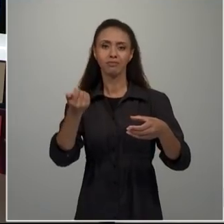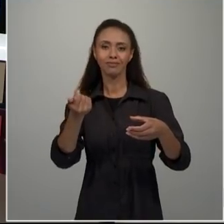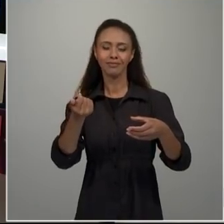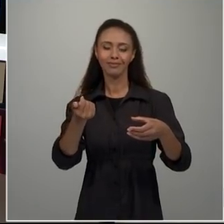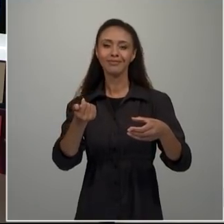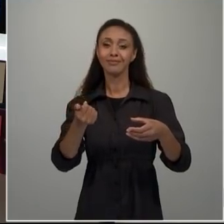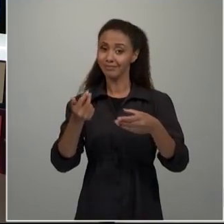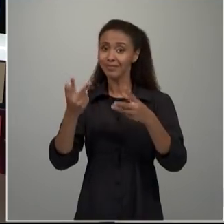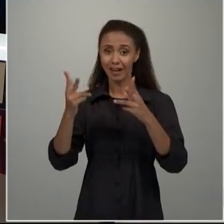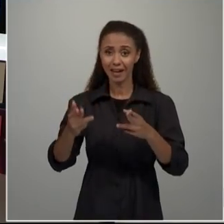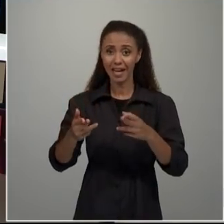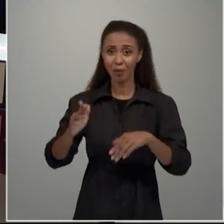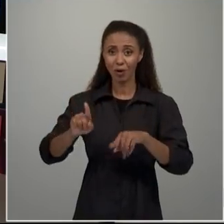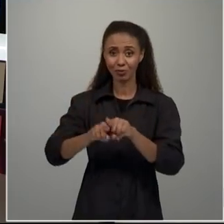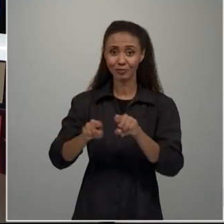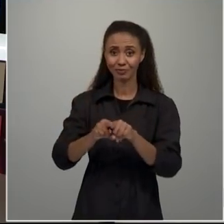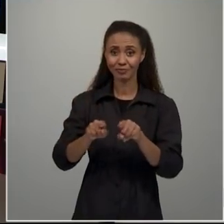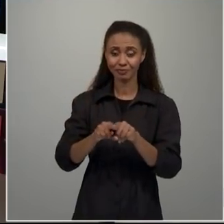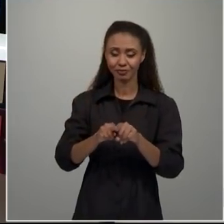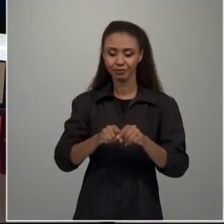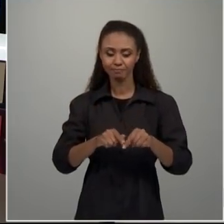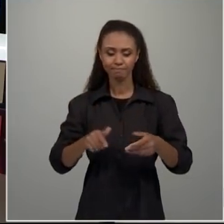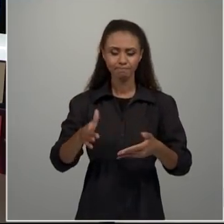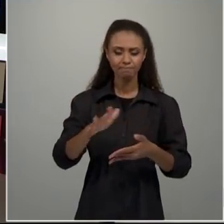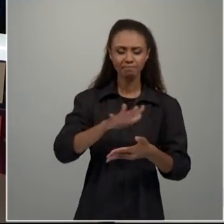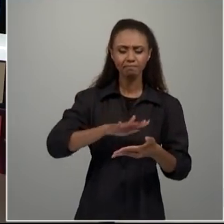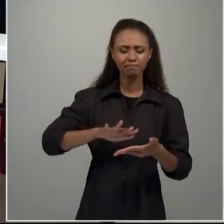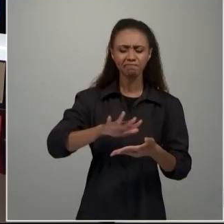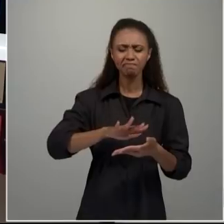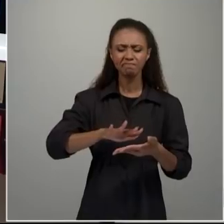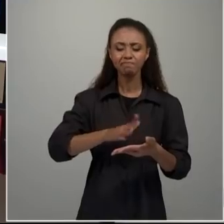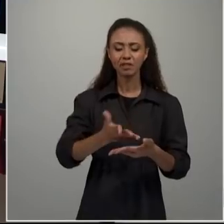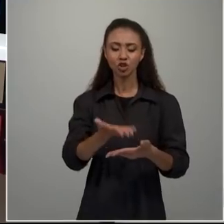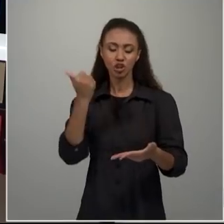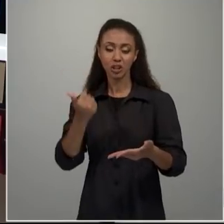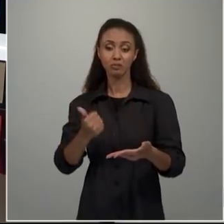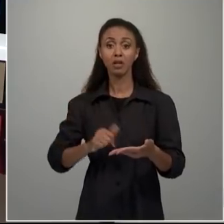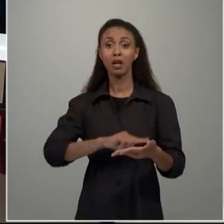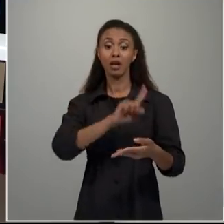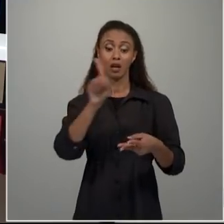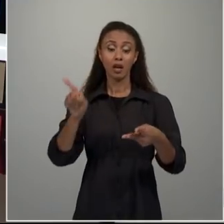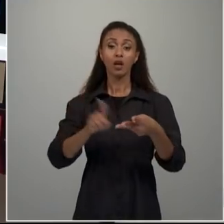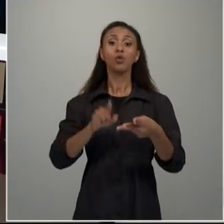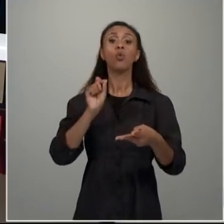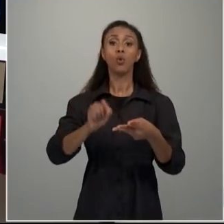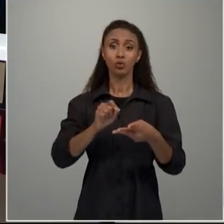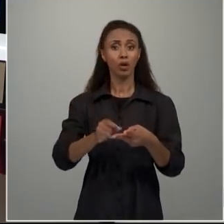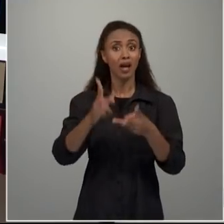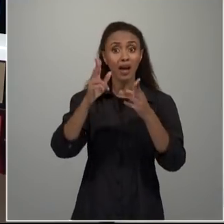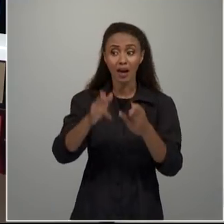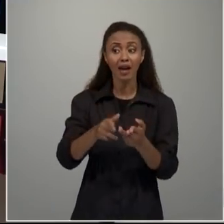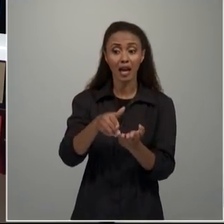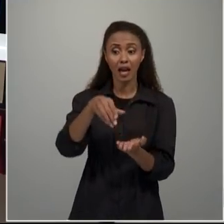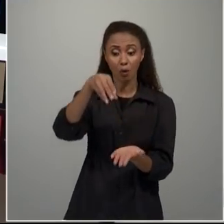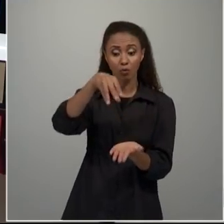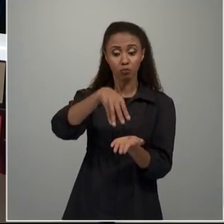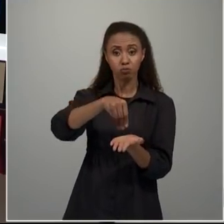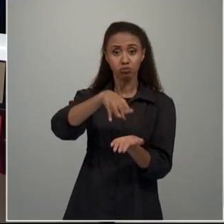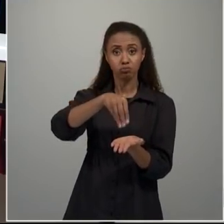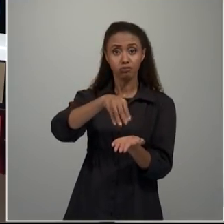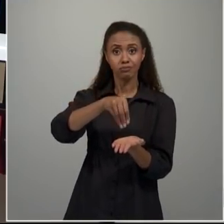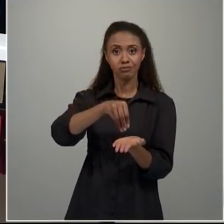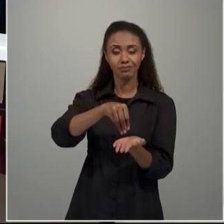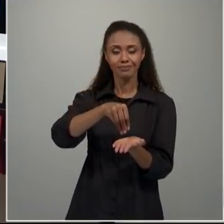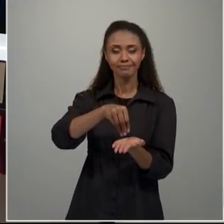e depois que nem sequer nem o próprio nome você vai ficar a ganhar aqui tá vamos dar uma olhada então aqui hopper jack